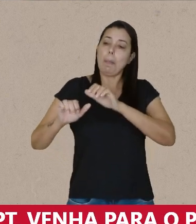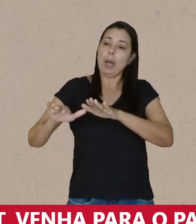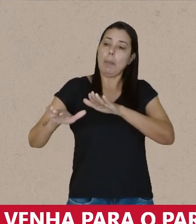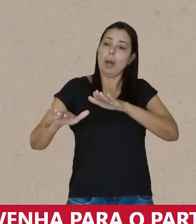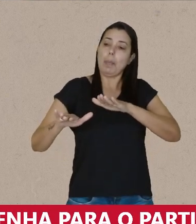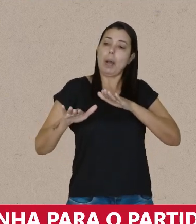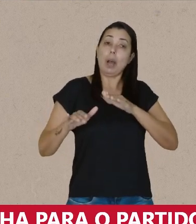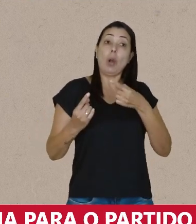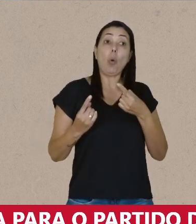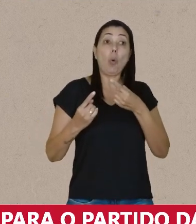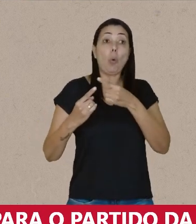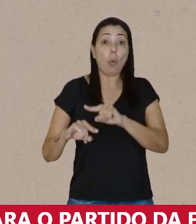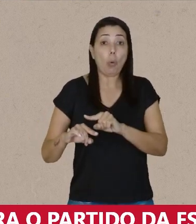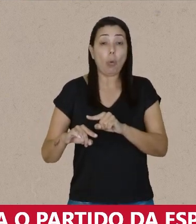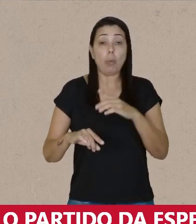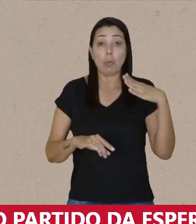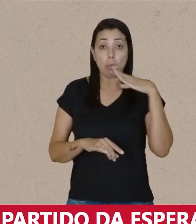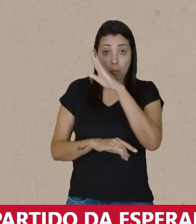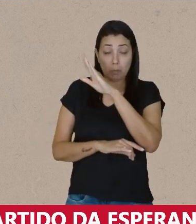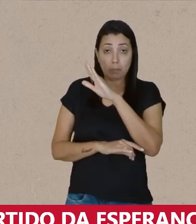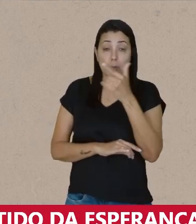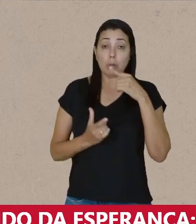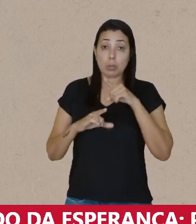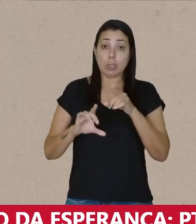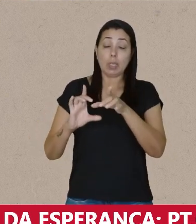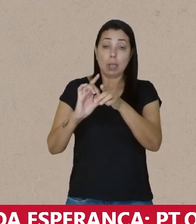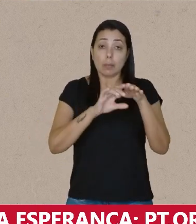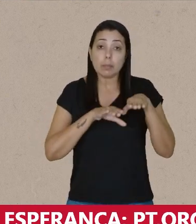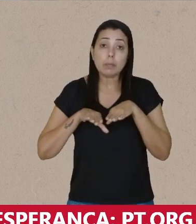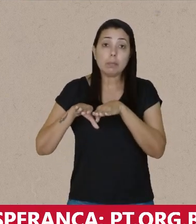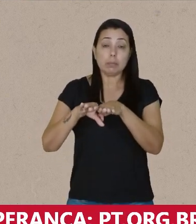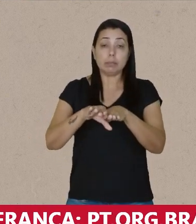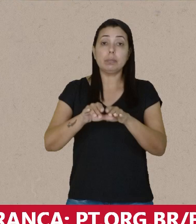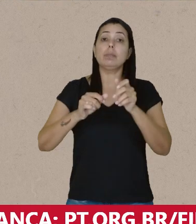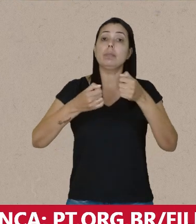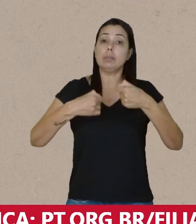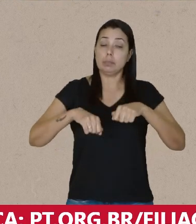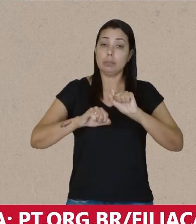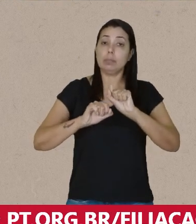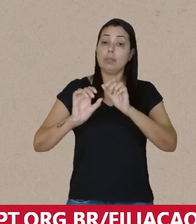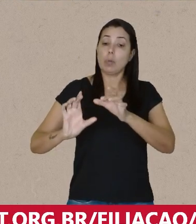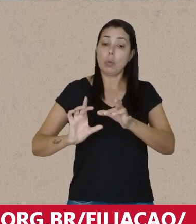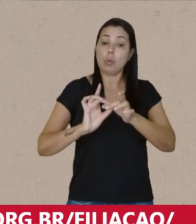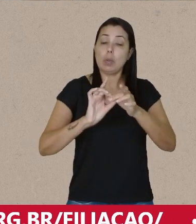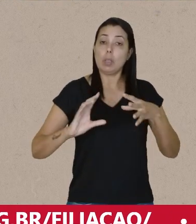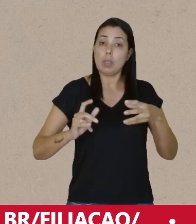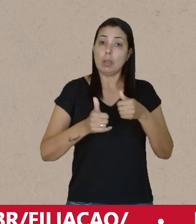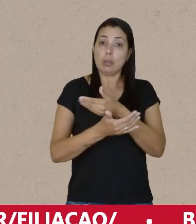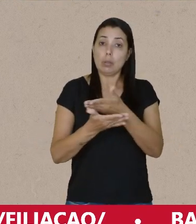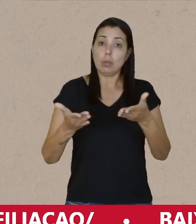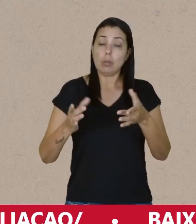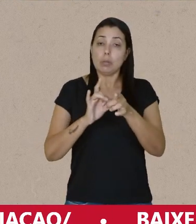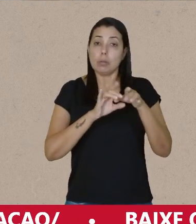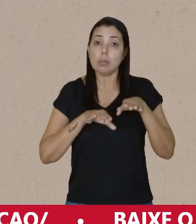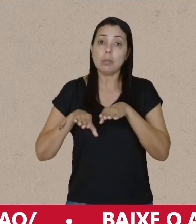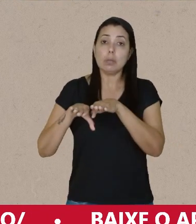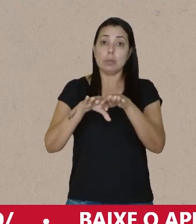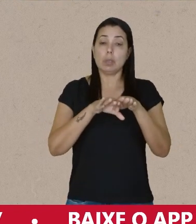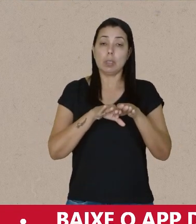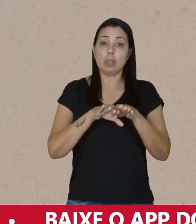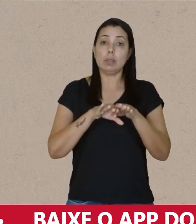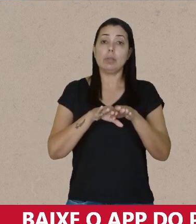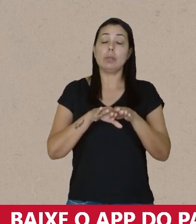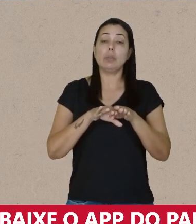manifestações contra Bolsonaro e garantir a democracia, nós precisamos nos unir a todas as forças democráticas que lutam